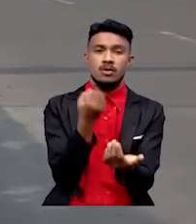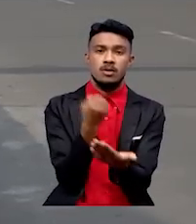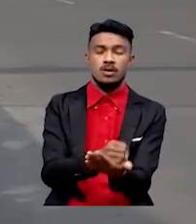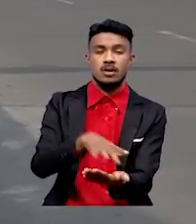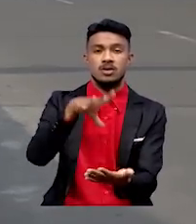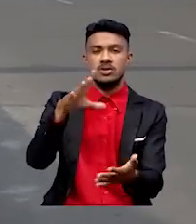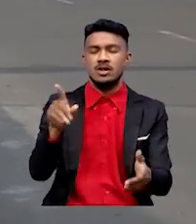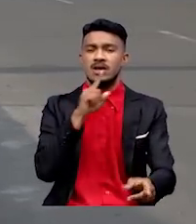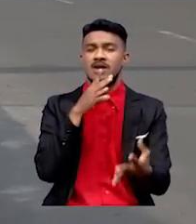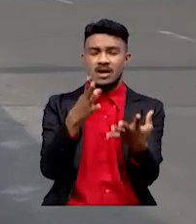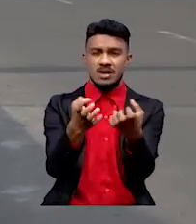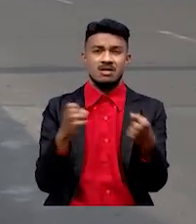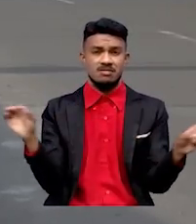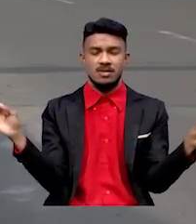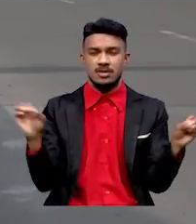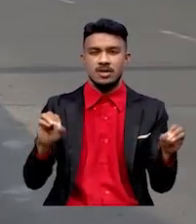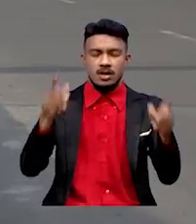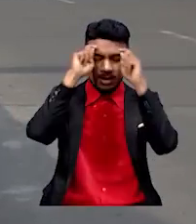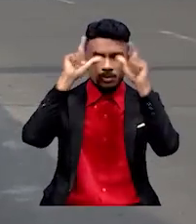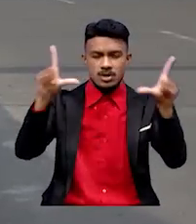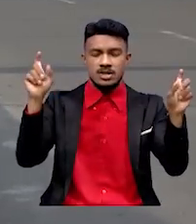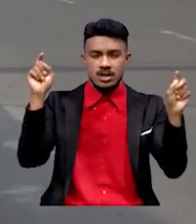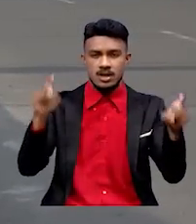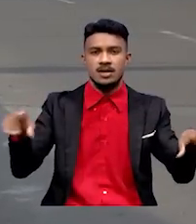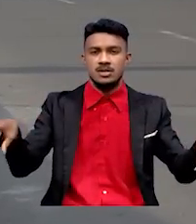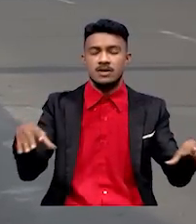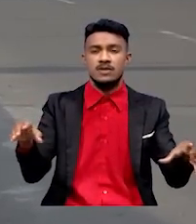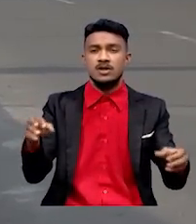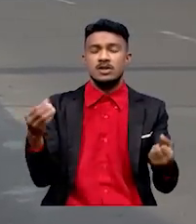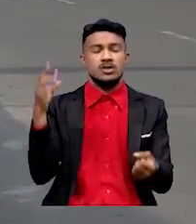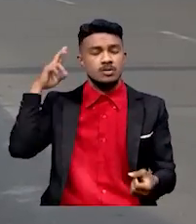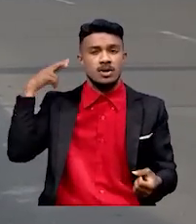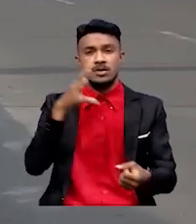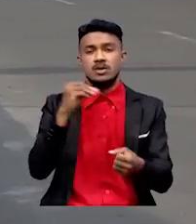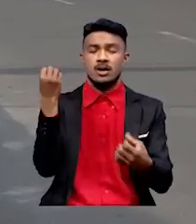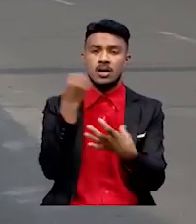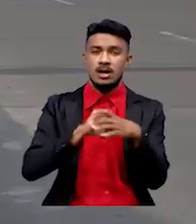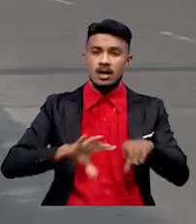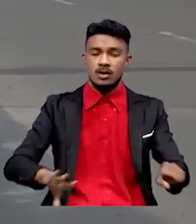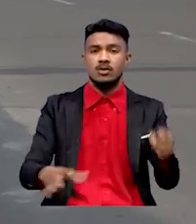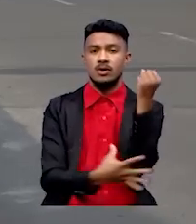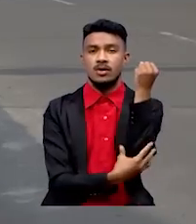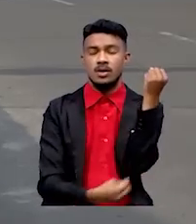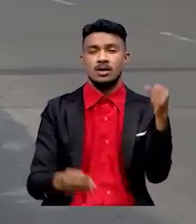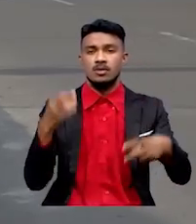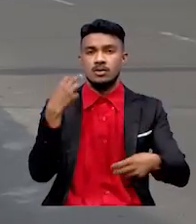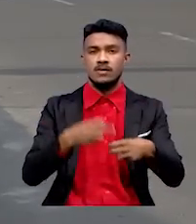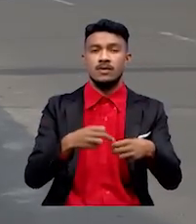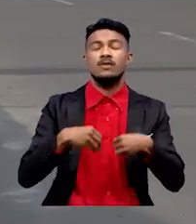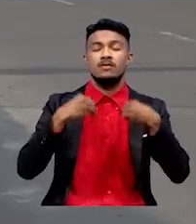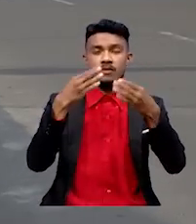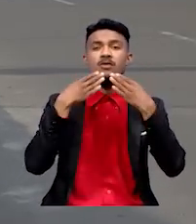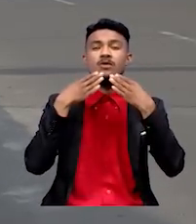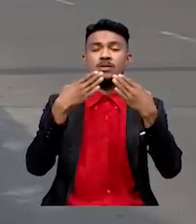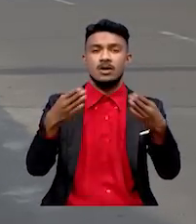coi, Timor-Leste, tem que servir uma casa, atuar lá com Kia no Mukit. Hoje não é, e também é orgulho de unir, no